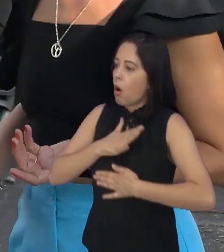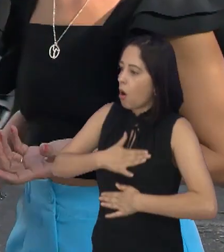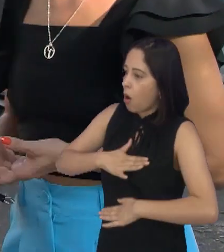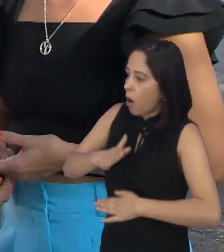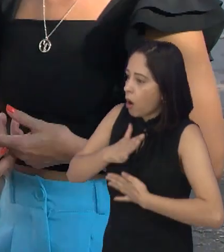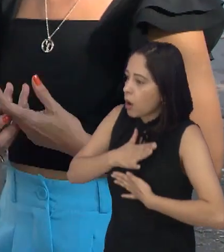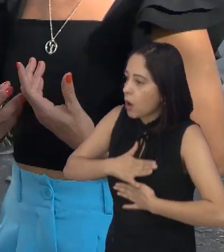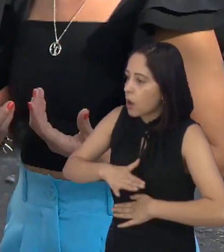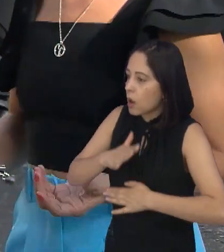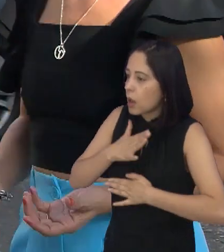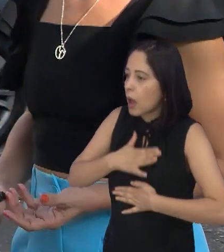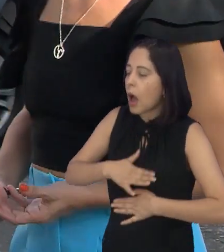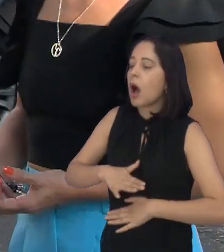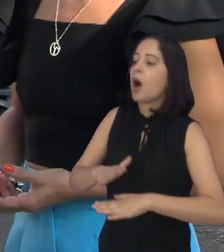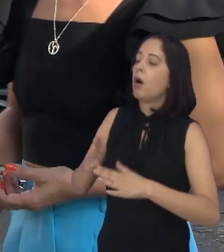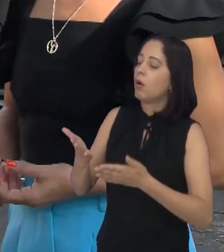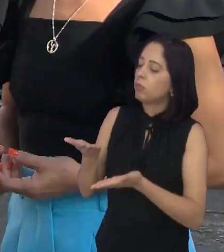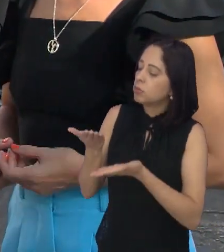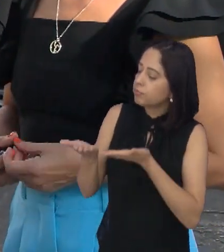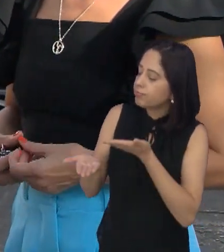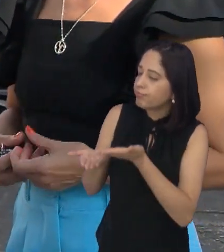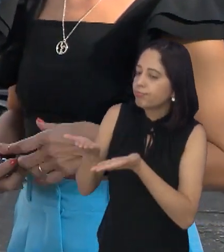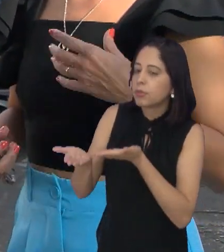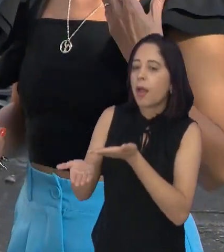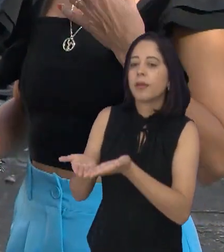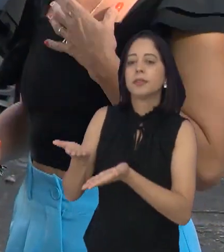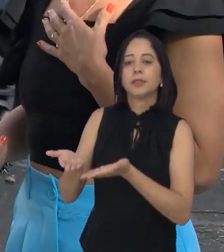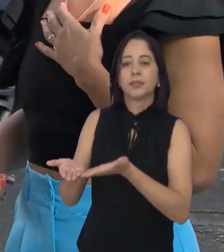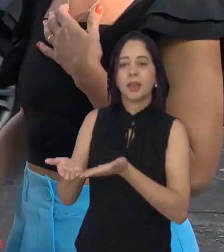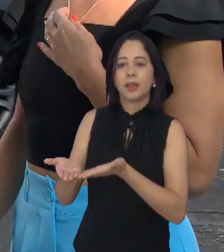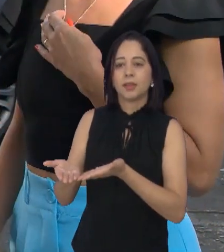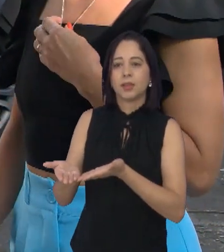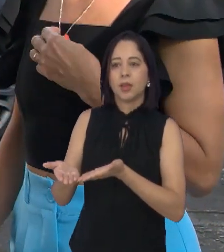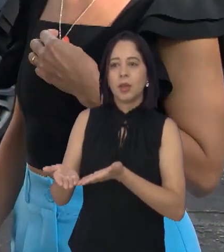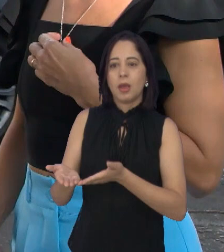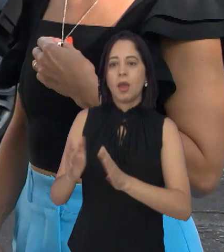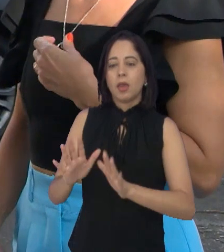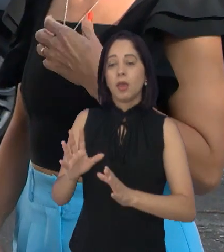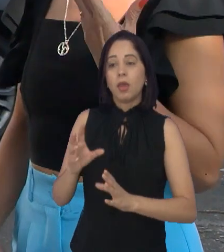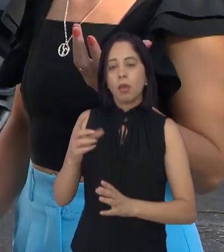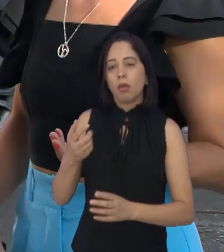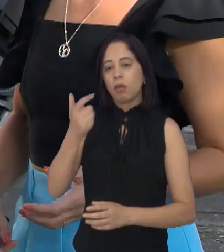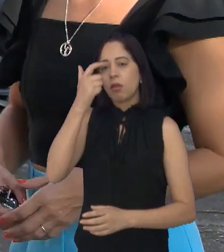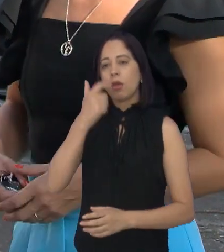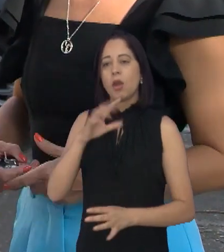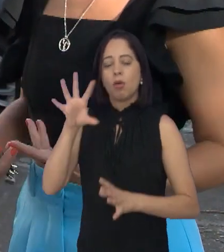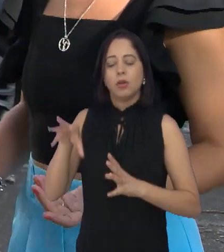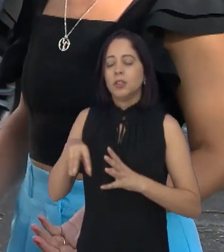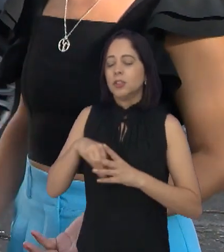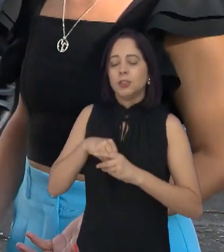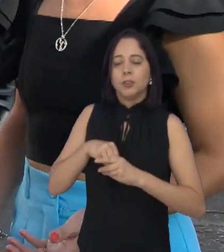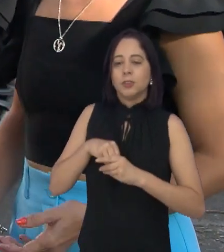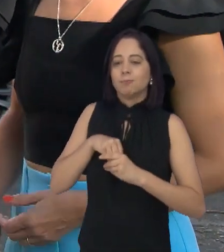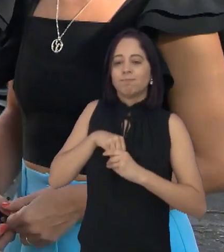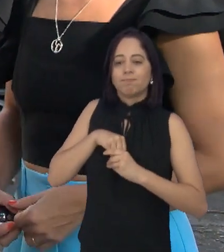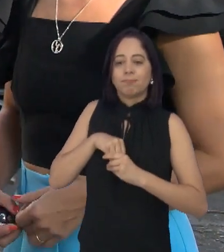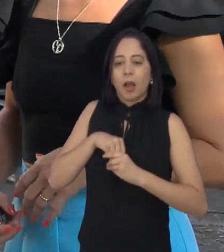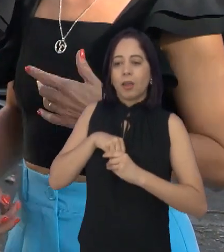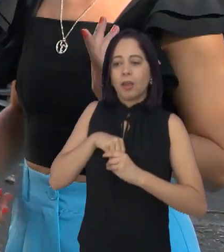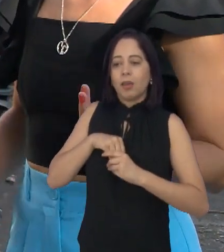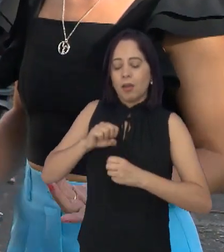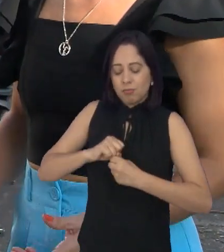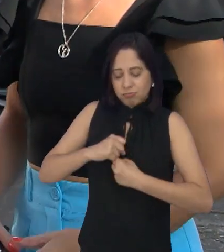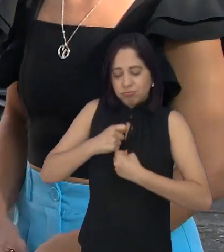me atendeu, ela foi muito tranquila. E aí estava tudo aqui guardado, né? Eu só estava sem usar.